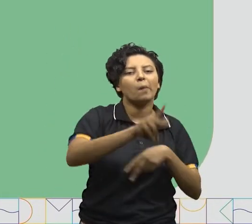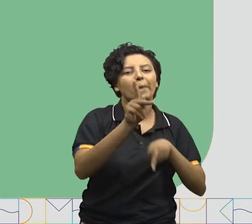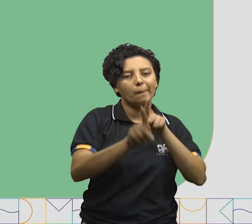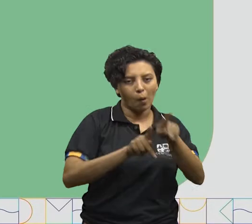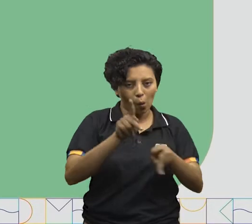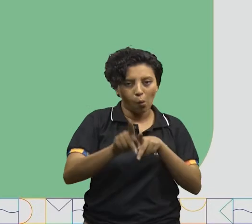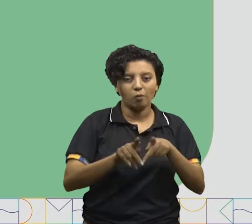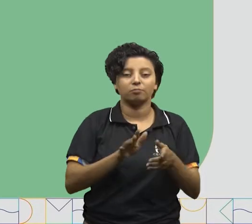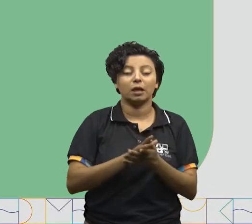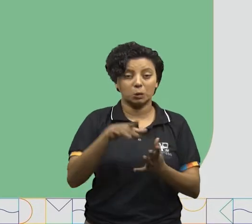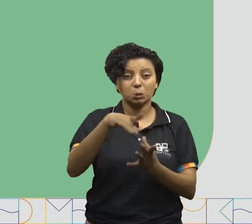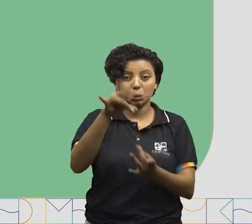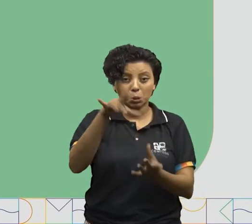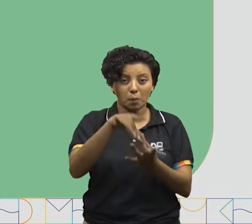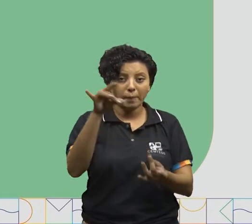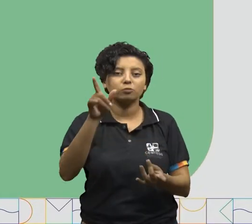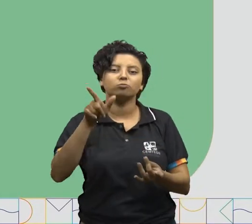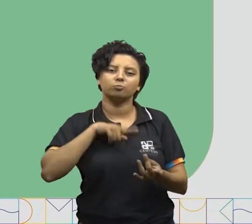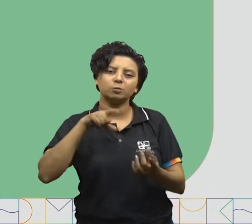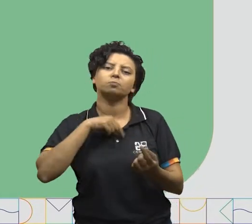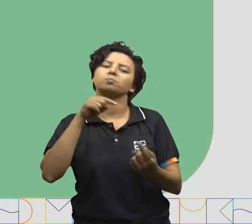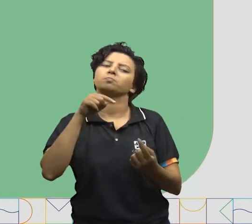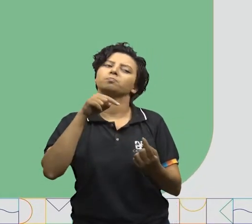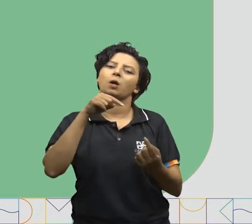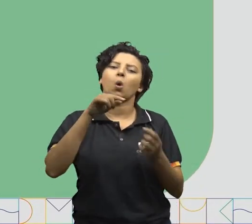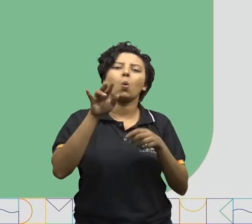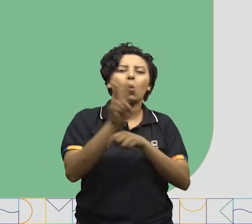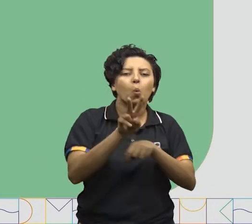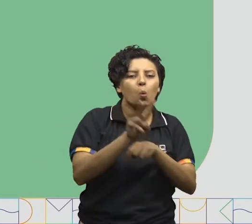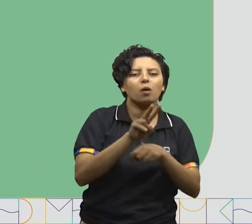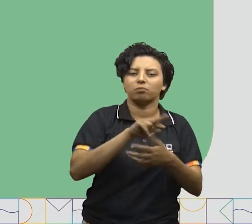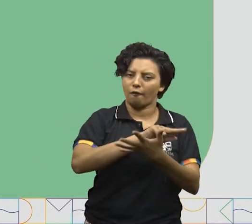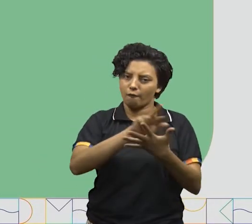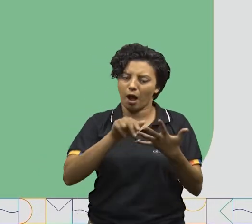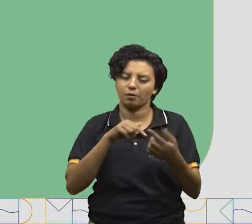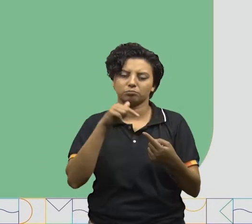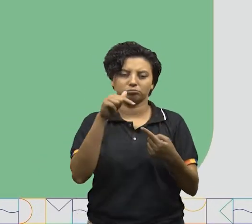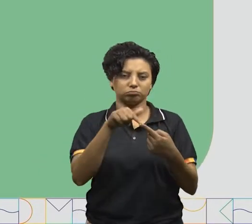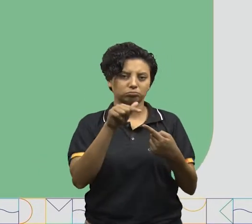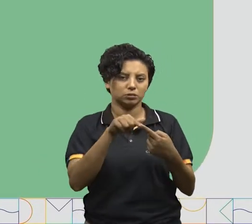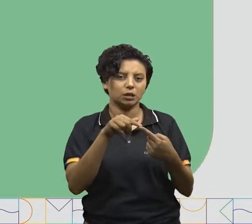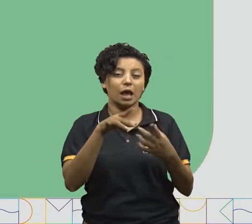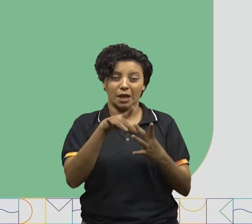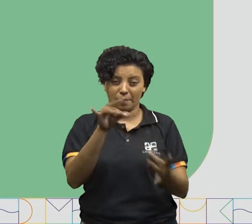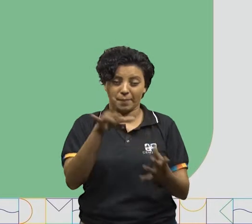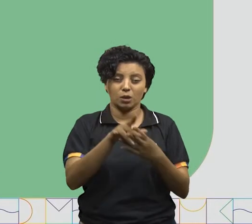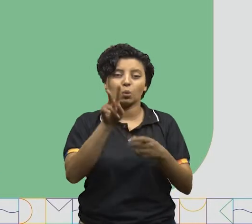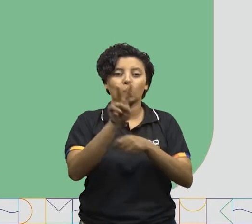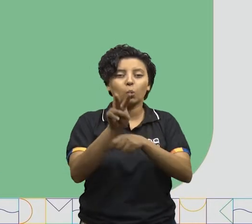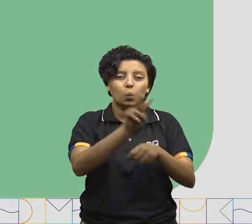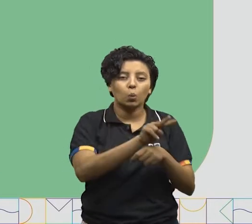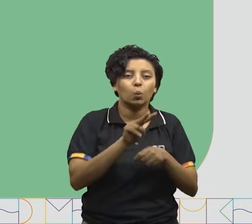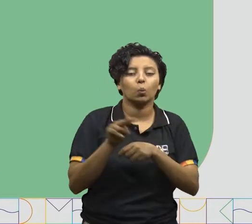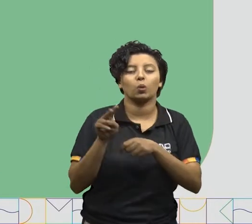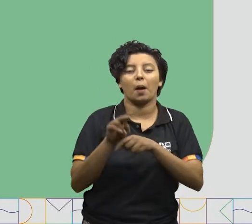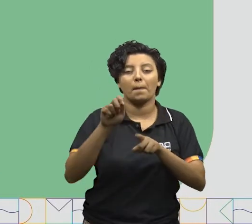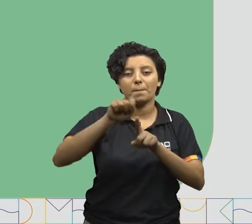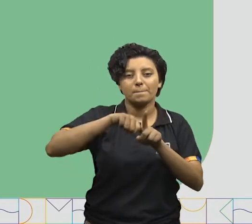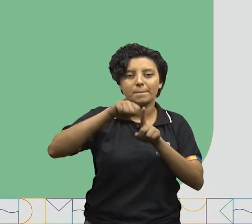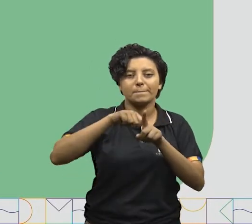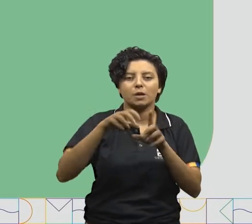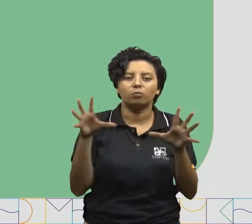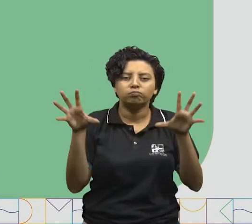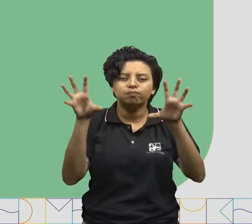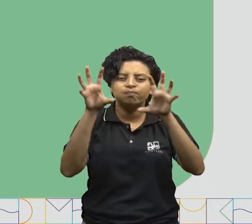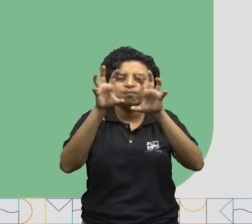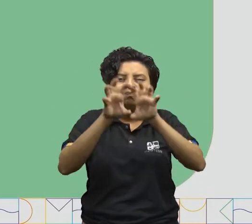Essas divindades possuíam funções e propriedades próprias, como espíritos que ajudavam durante os meses escuros do